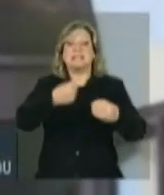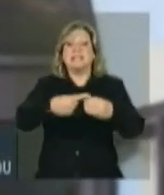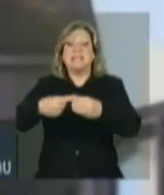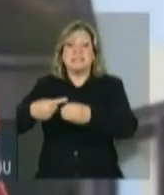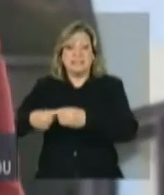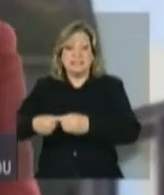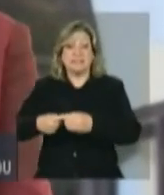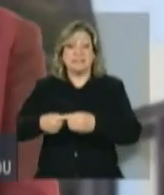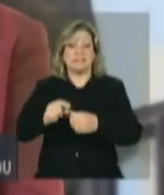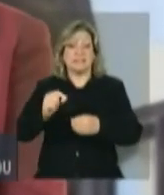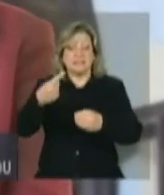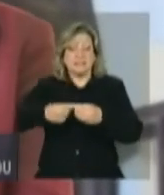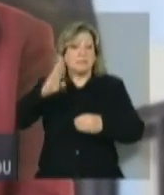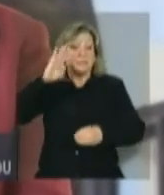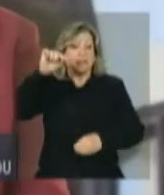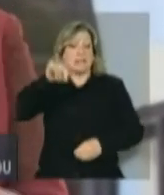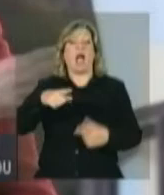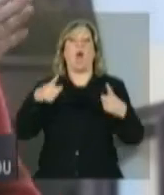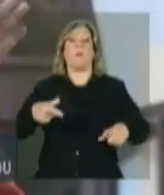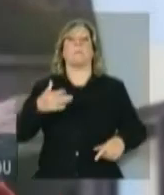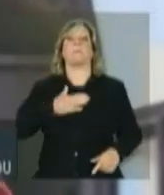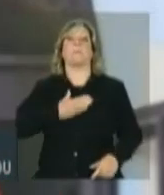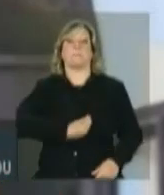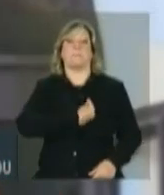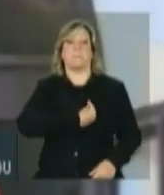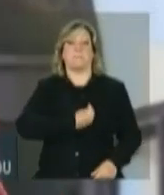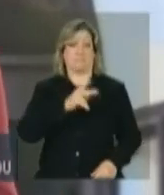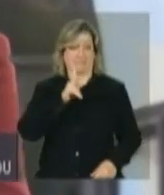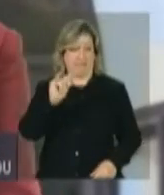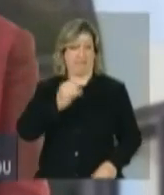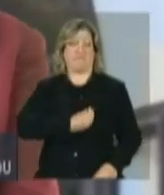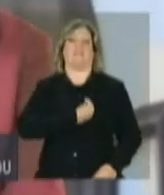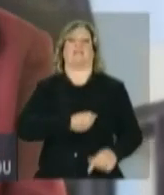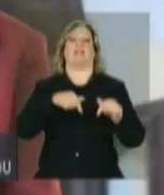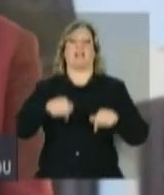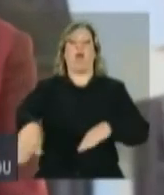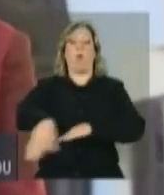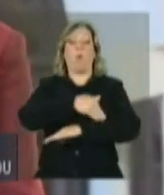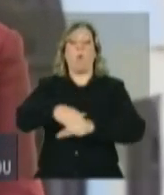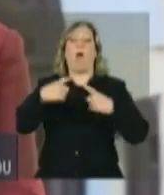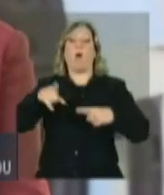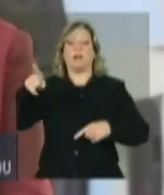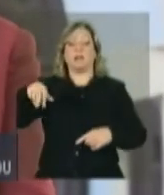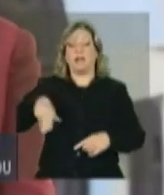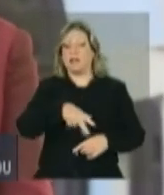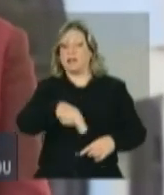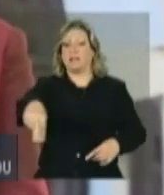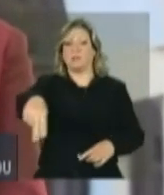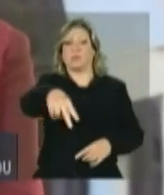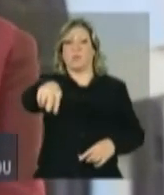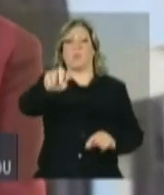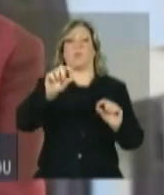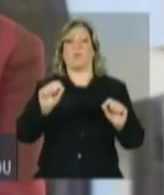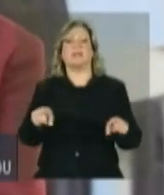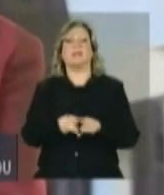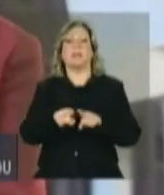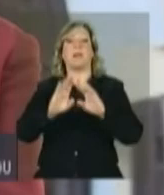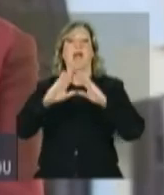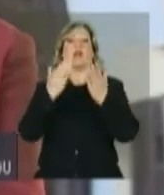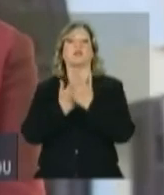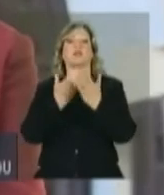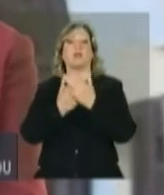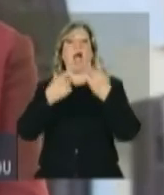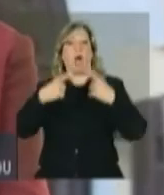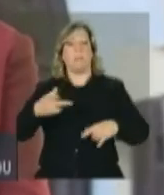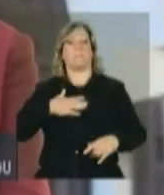cidade onde meu pai viveu, as ruas por onde ele andou e a escola